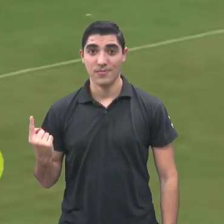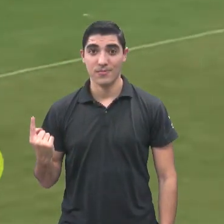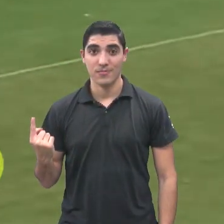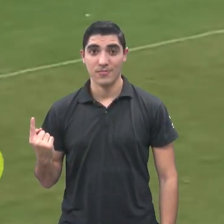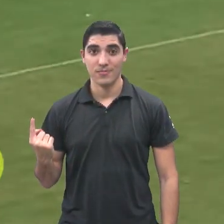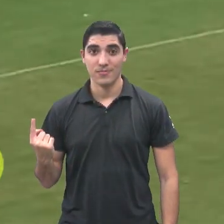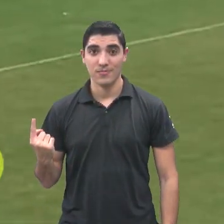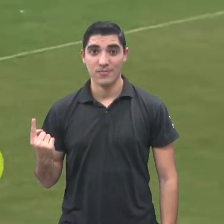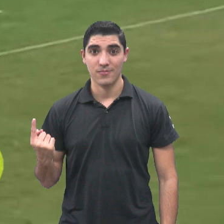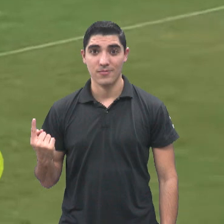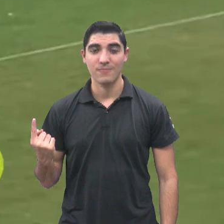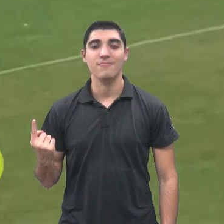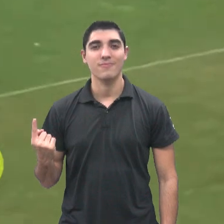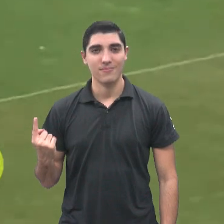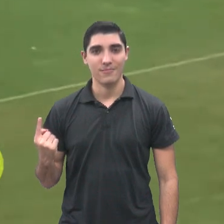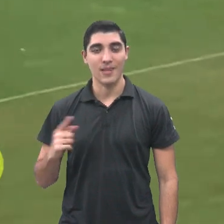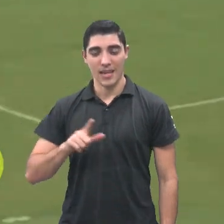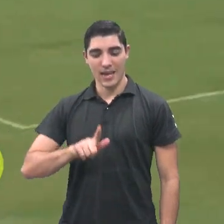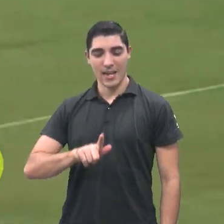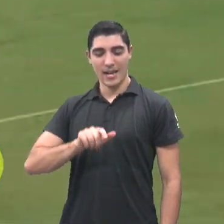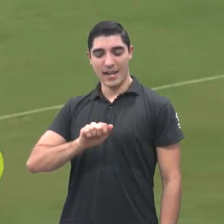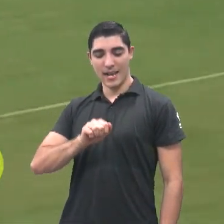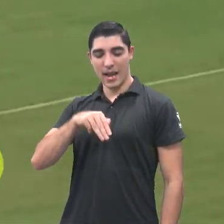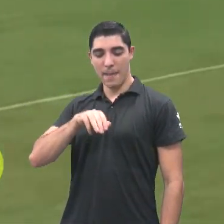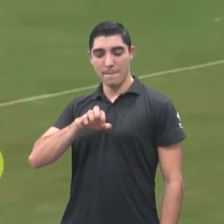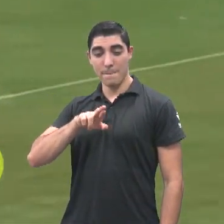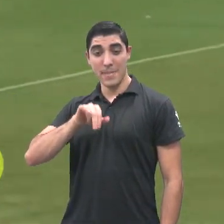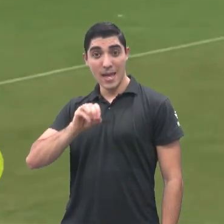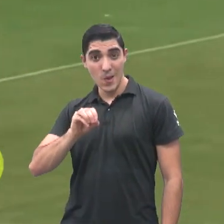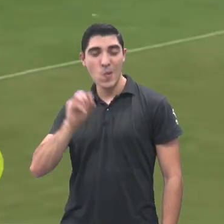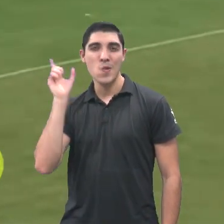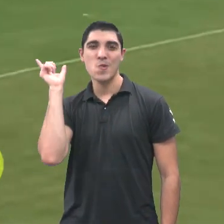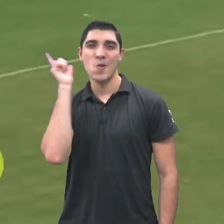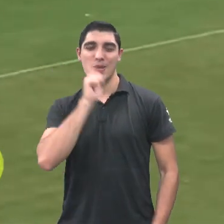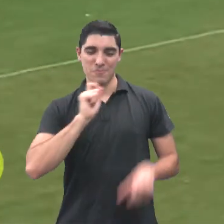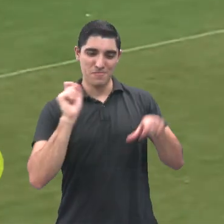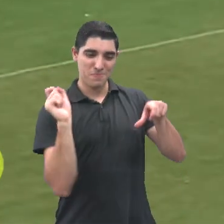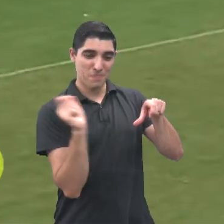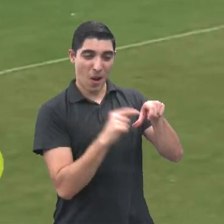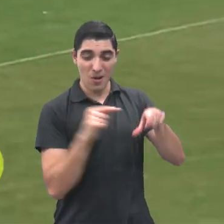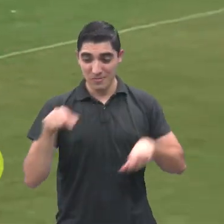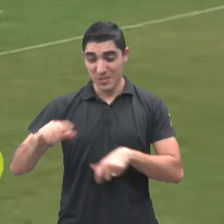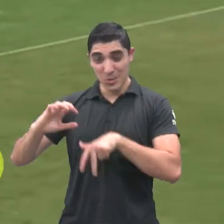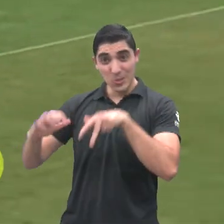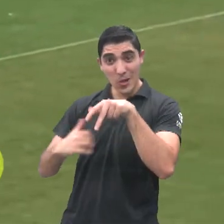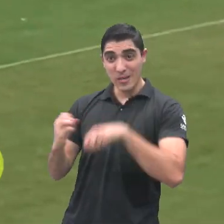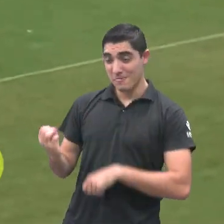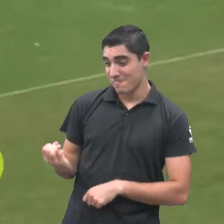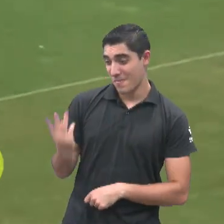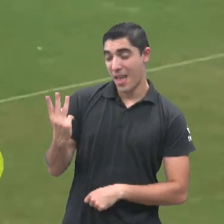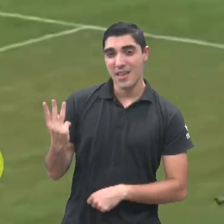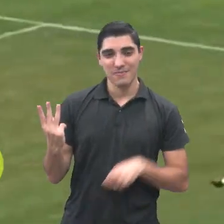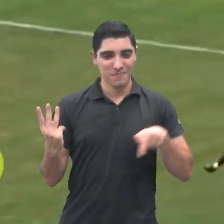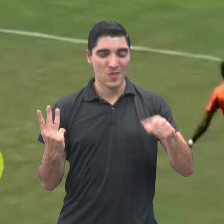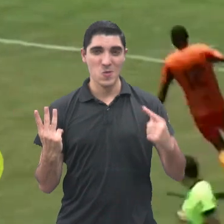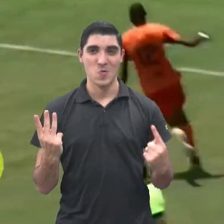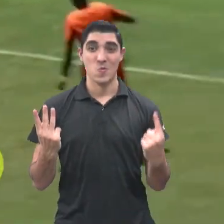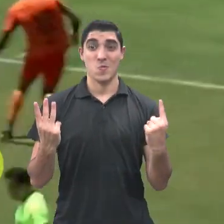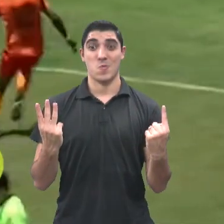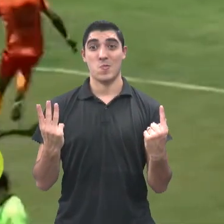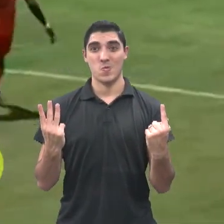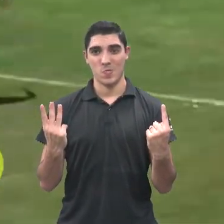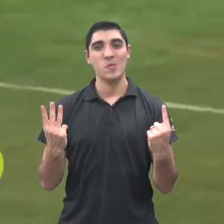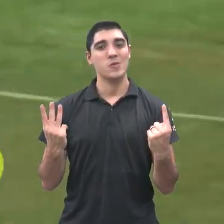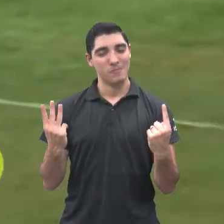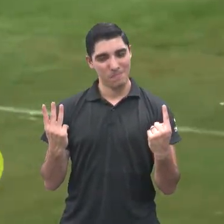que cruzou e Gameiro de primeira fez. O terceiro do joseense. Gameiro é o nome do gol. Para ampliar no